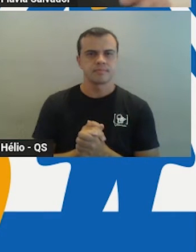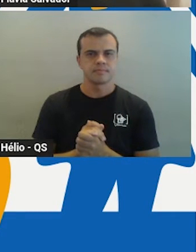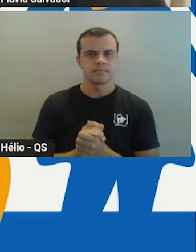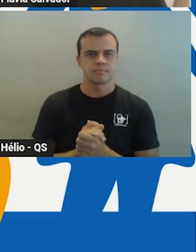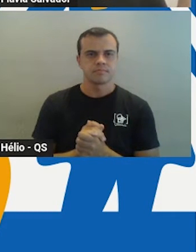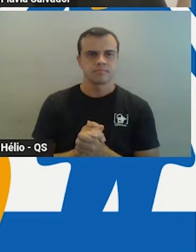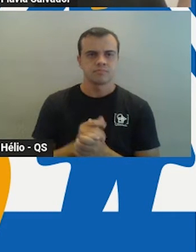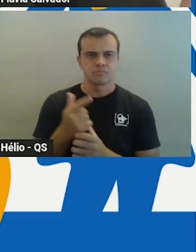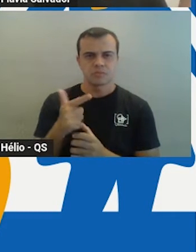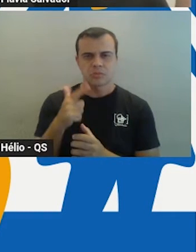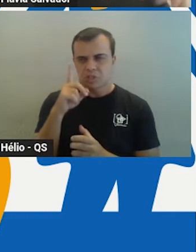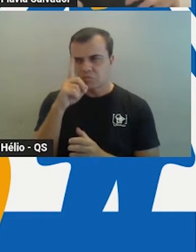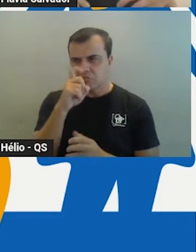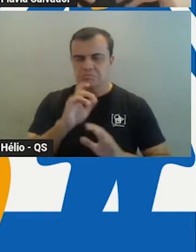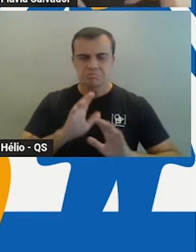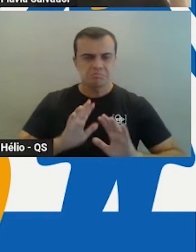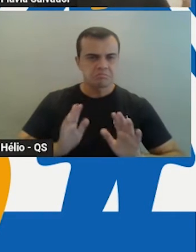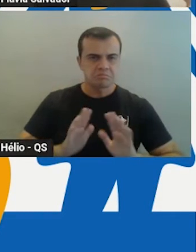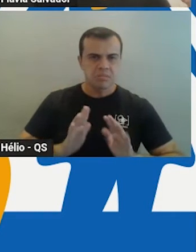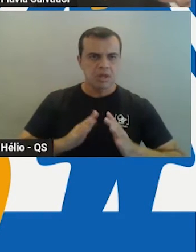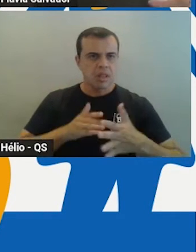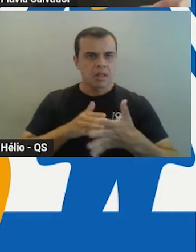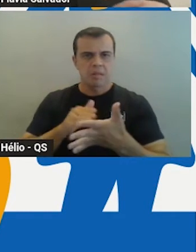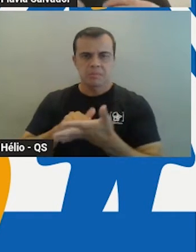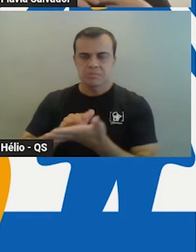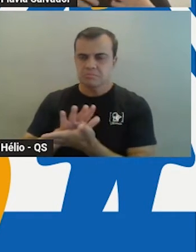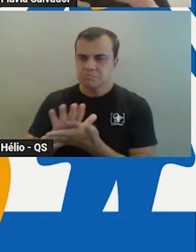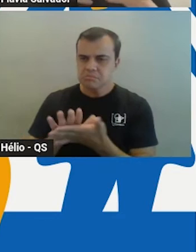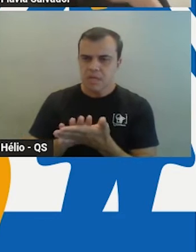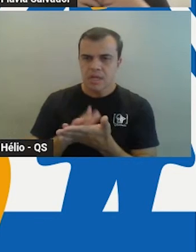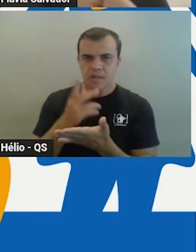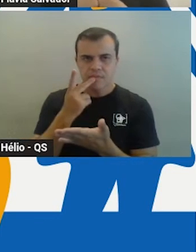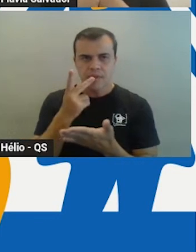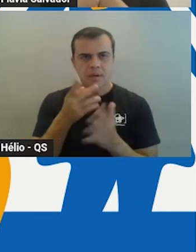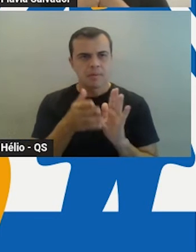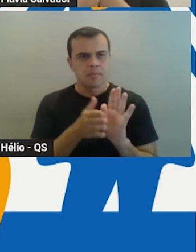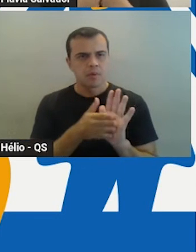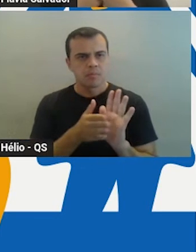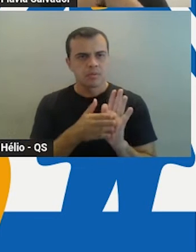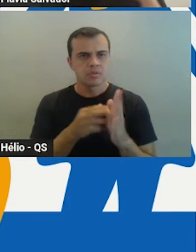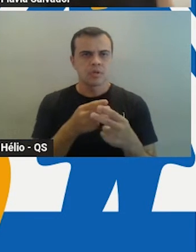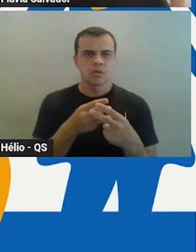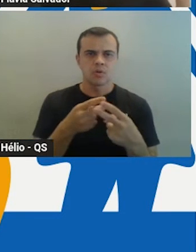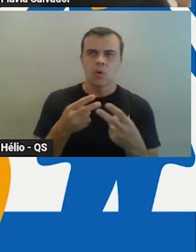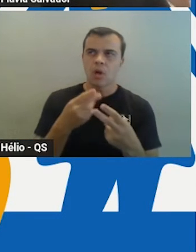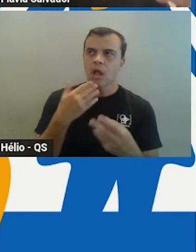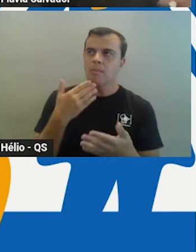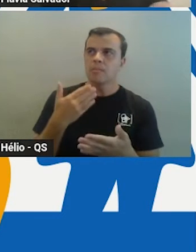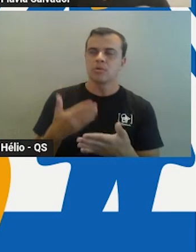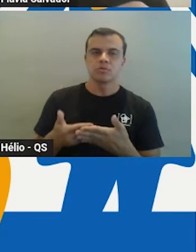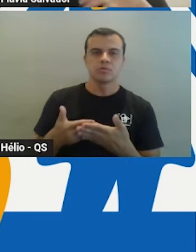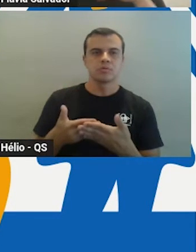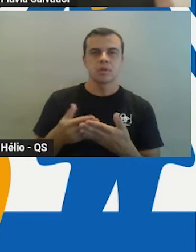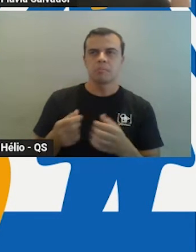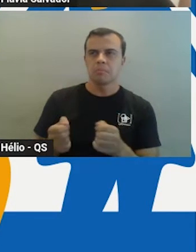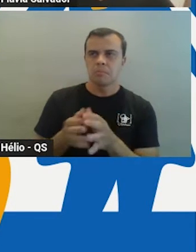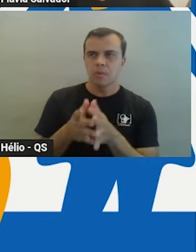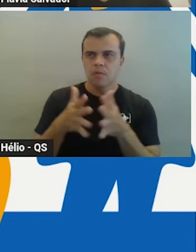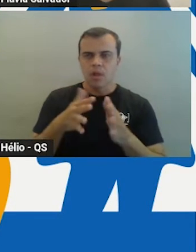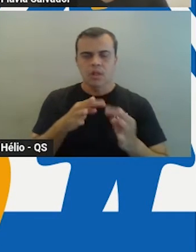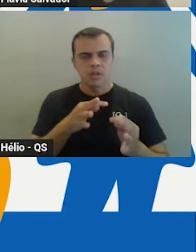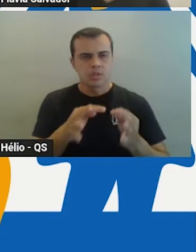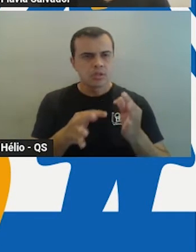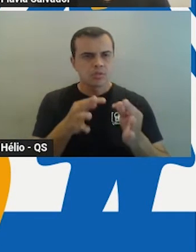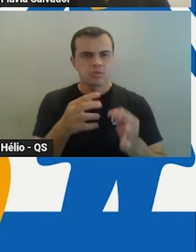sem dificuldade nenhuma, sem limitação nenhuma, né? Então fazem propostas de coisas absurdamente sensacionais, de tecnologias